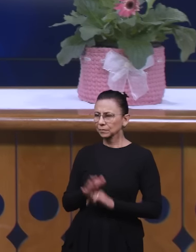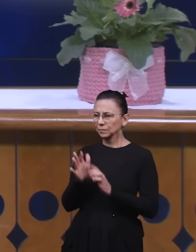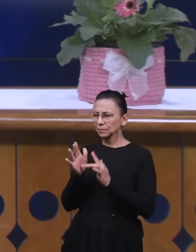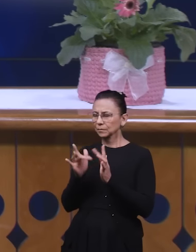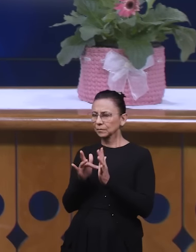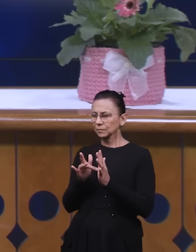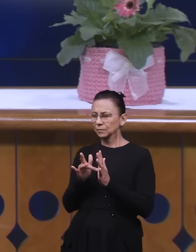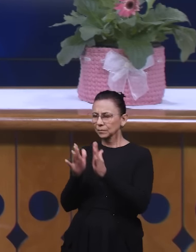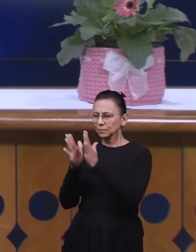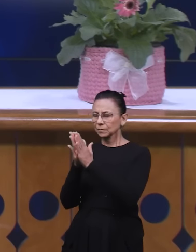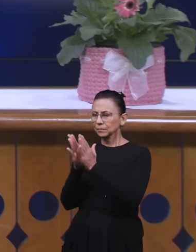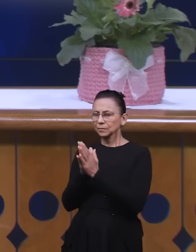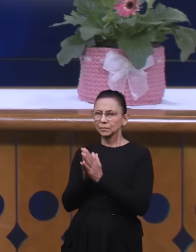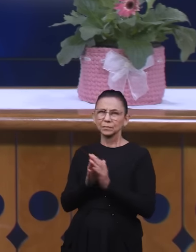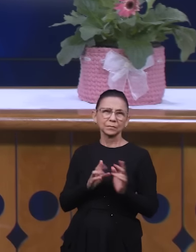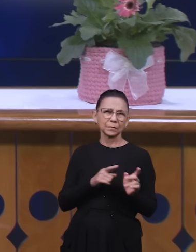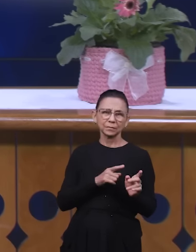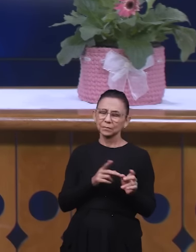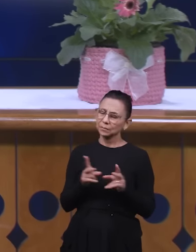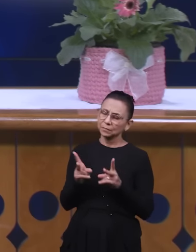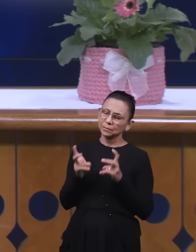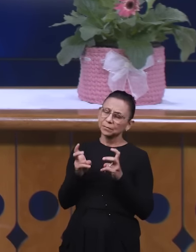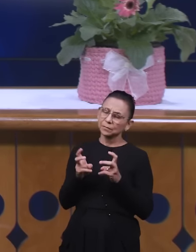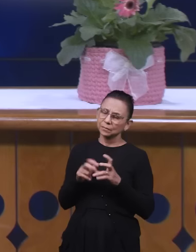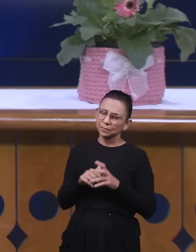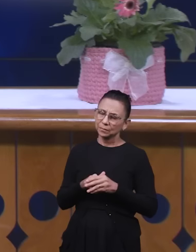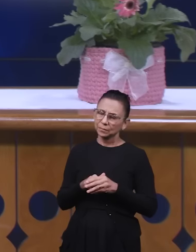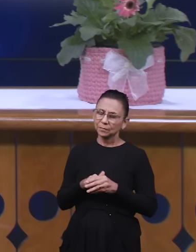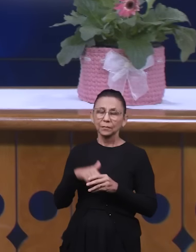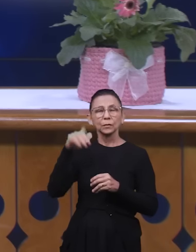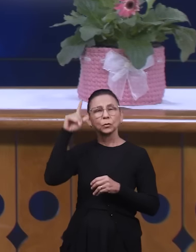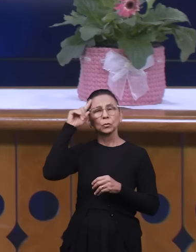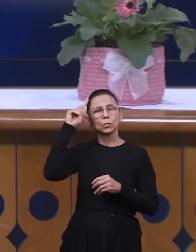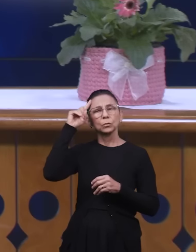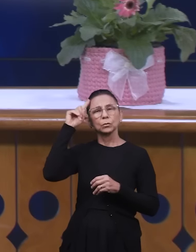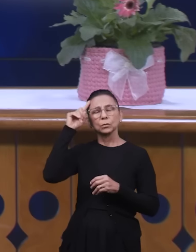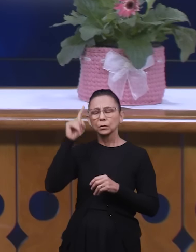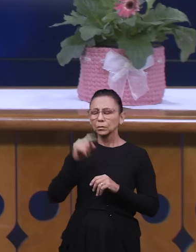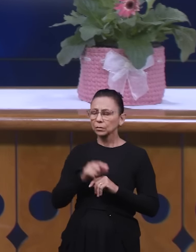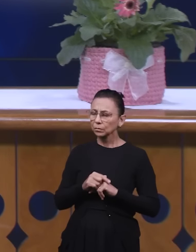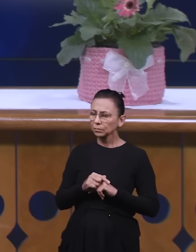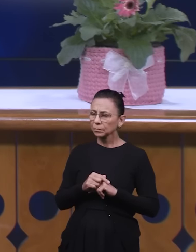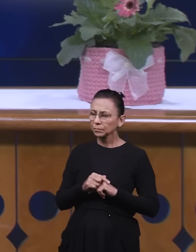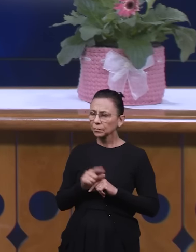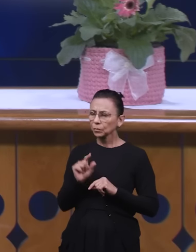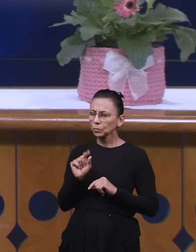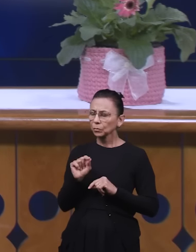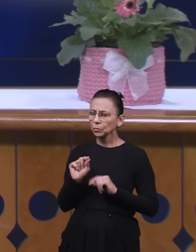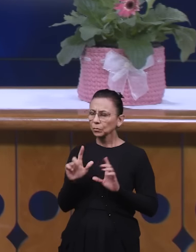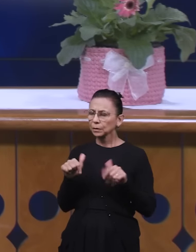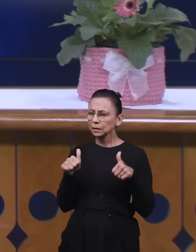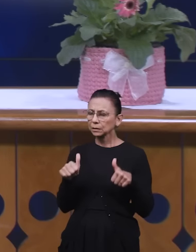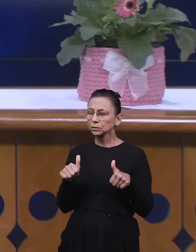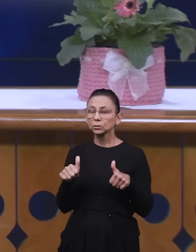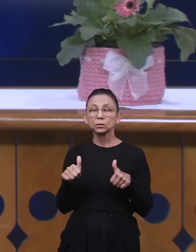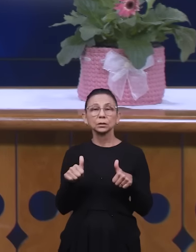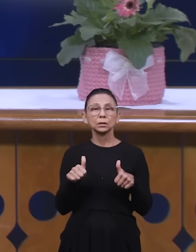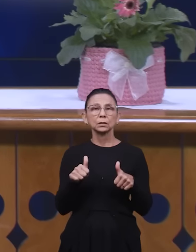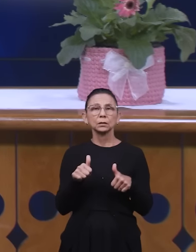suas atitudes, aquilo que ele fazia a cada dia. E uma das coisas que